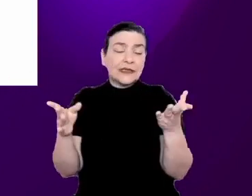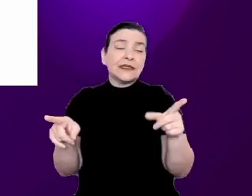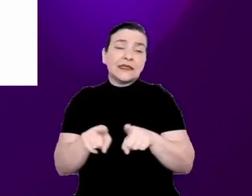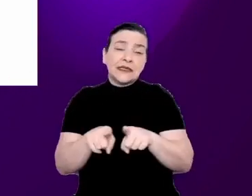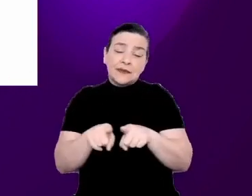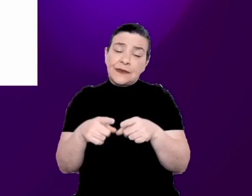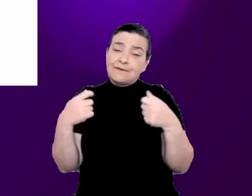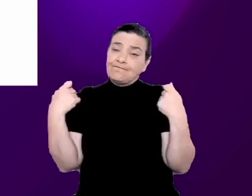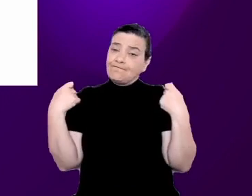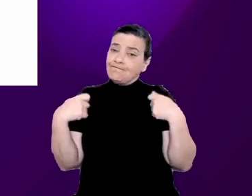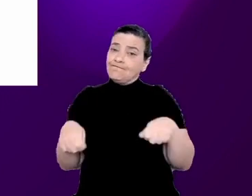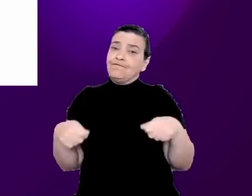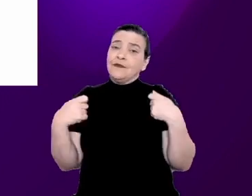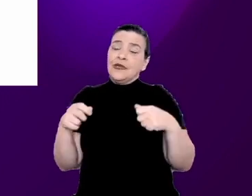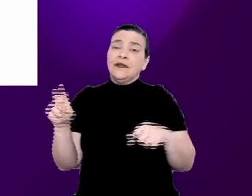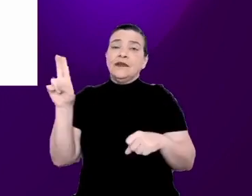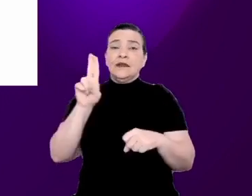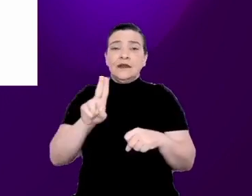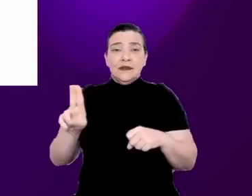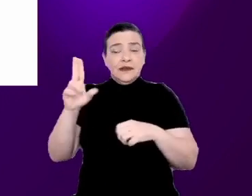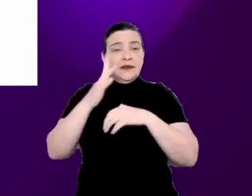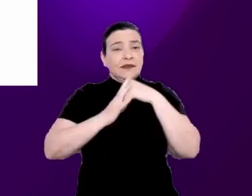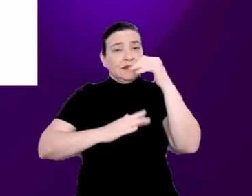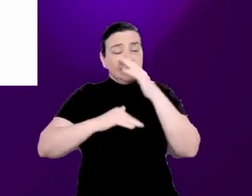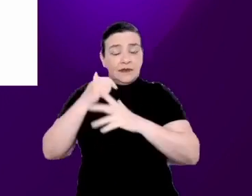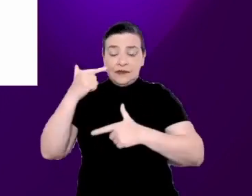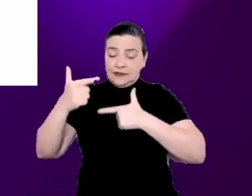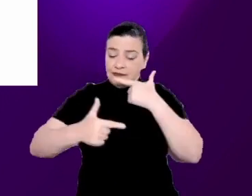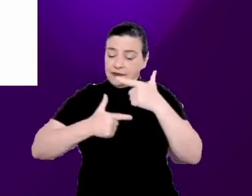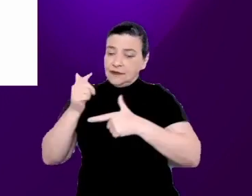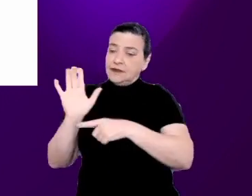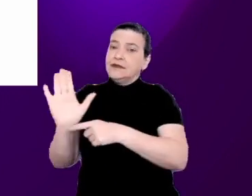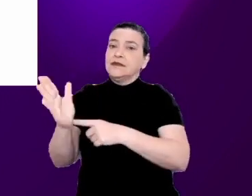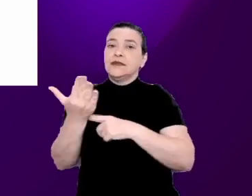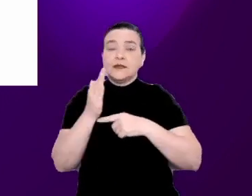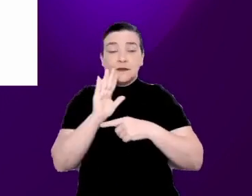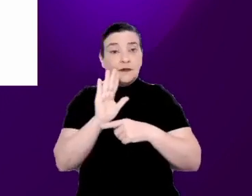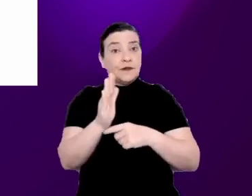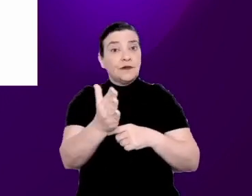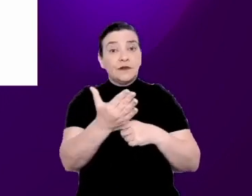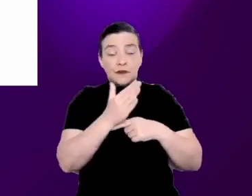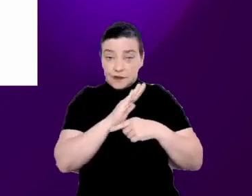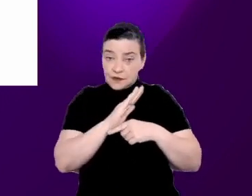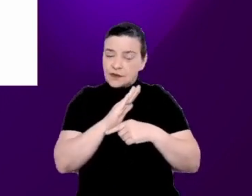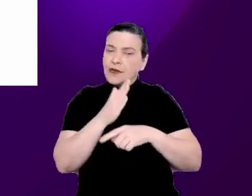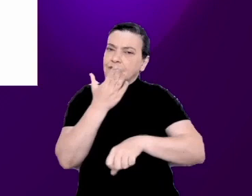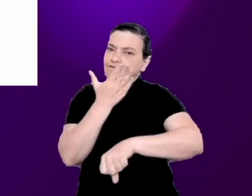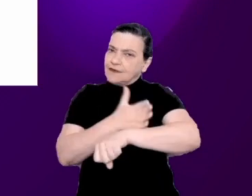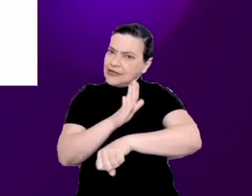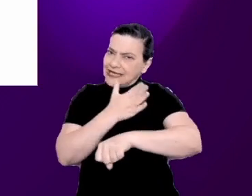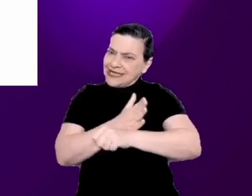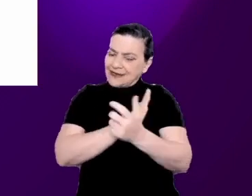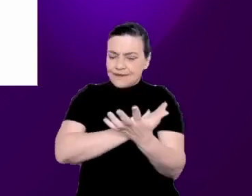precisa usar suas habilidades num trabalho colaborativo, interdisciplinar,